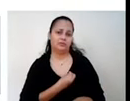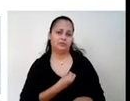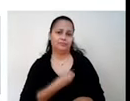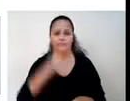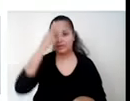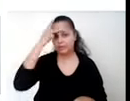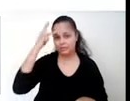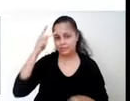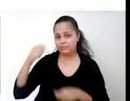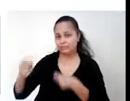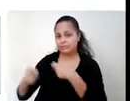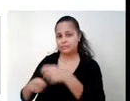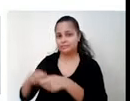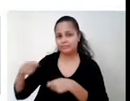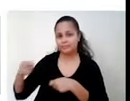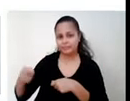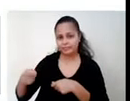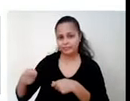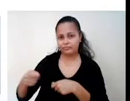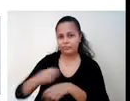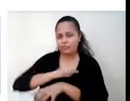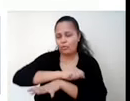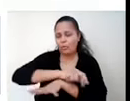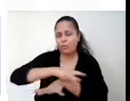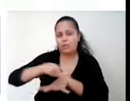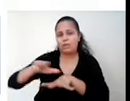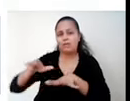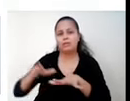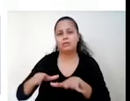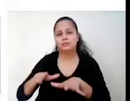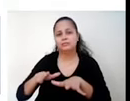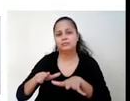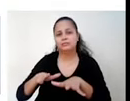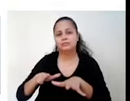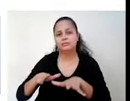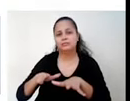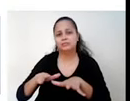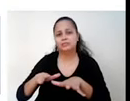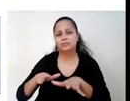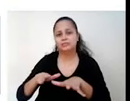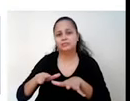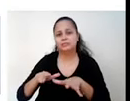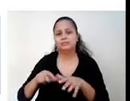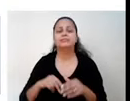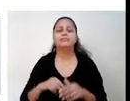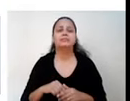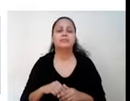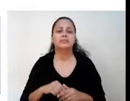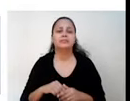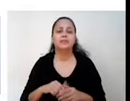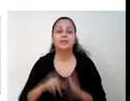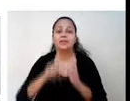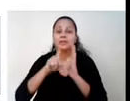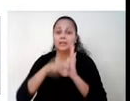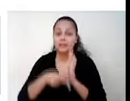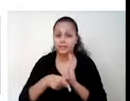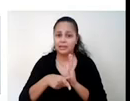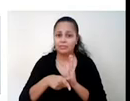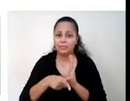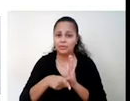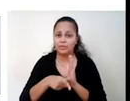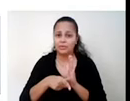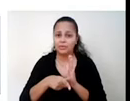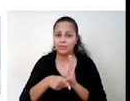Os comerciantes e artesãos se tornaram tão numerosos, pessoal, e significativos, que passaram a construir